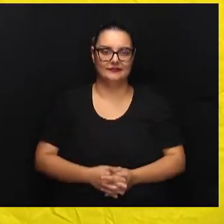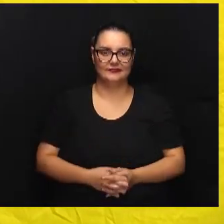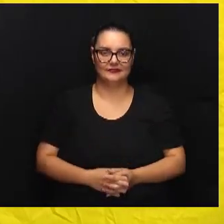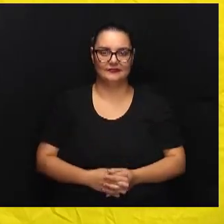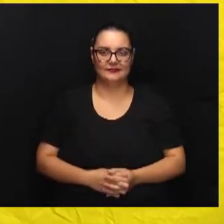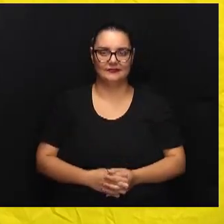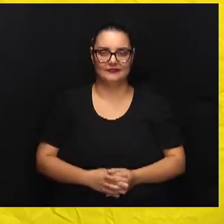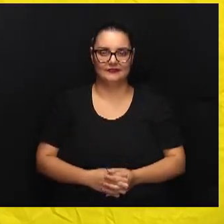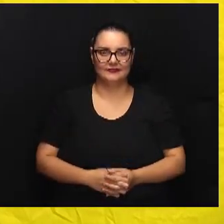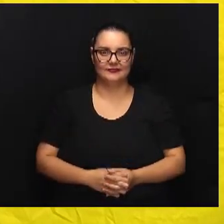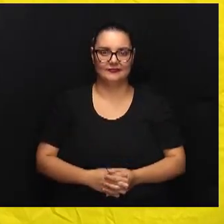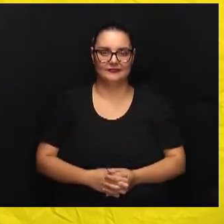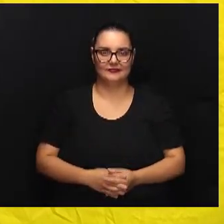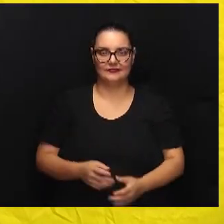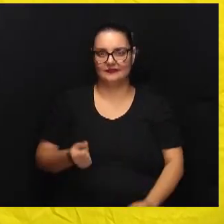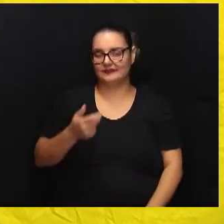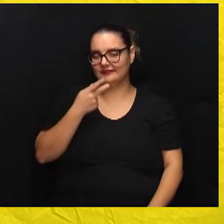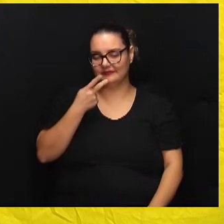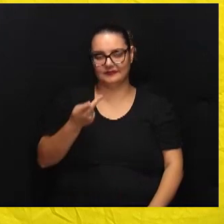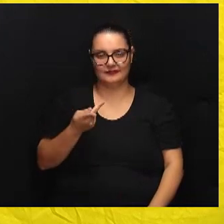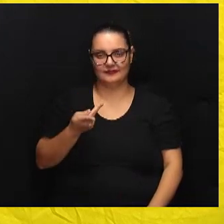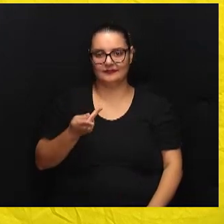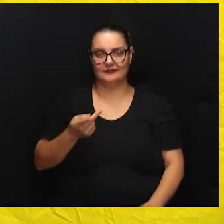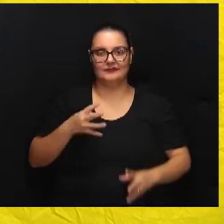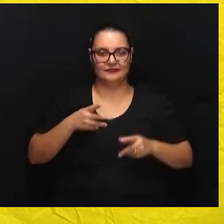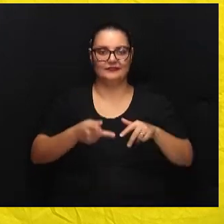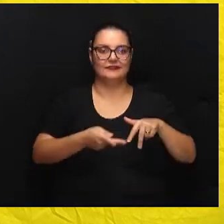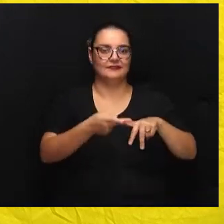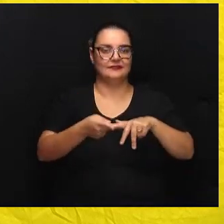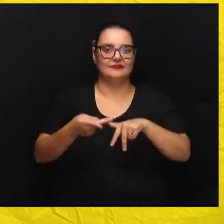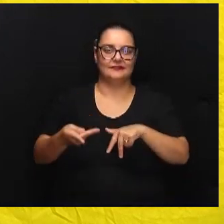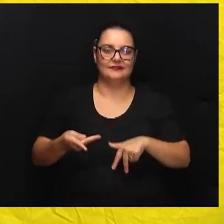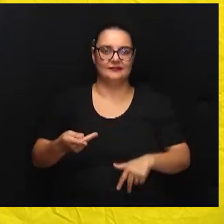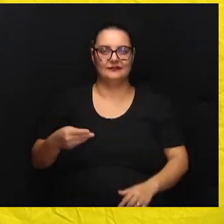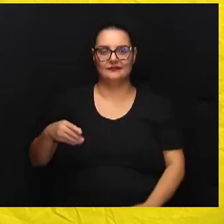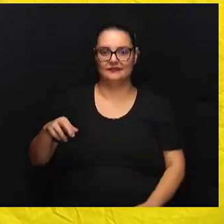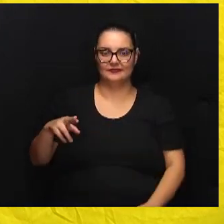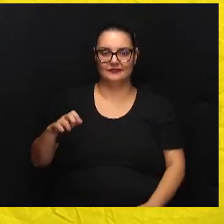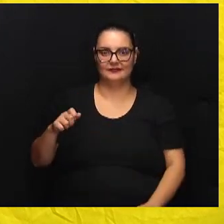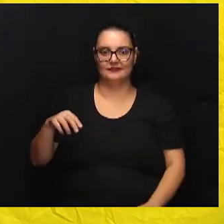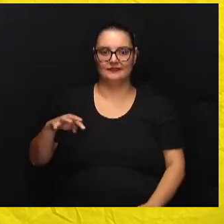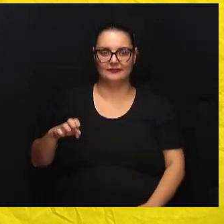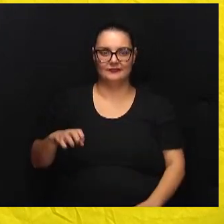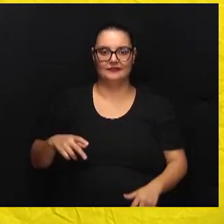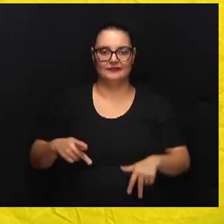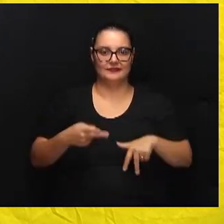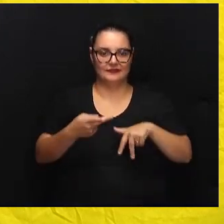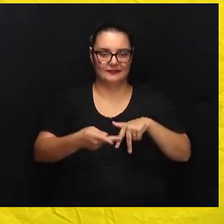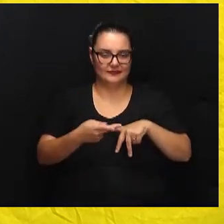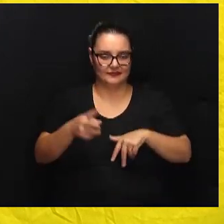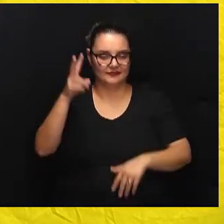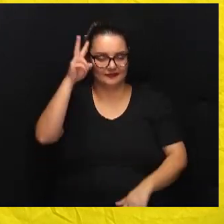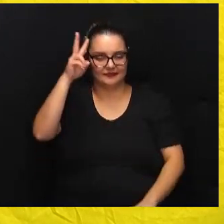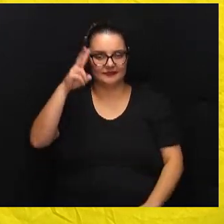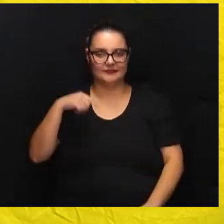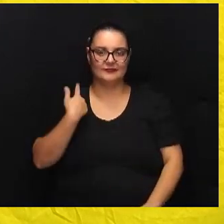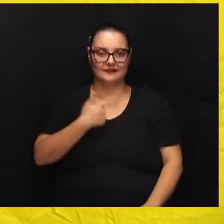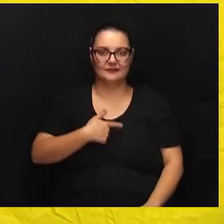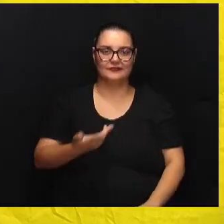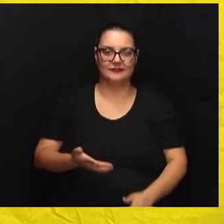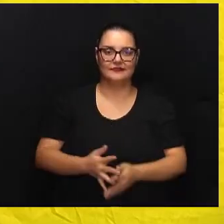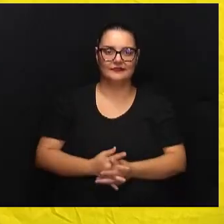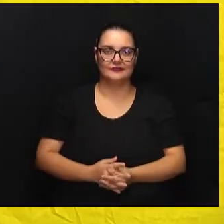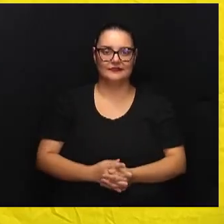E, enfim, eu acho que já tenho muito pouco a dizer, né? Tudo já foi dito, né? O Mariante fez um um